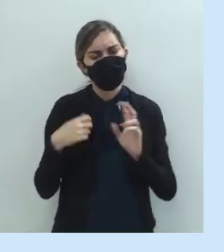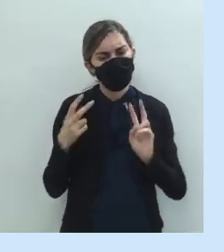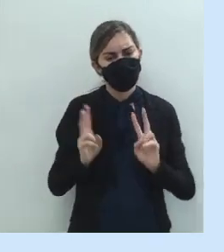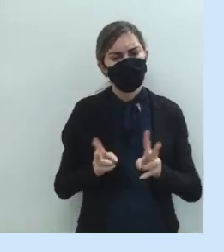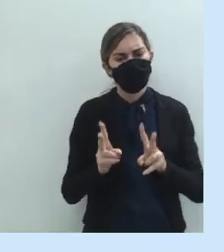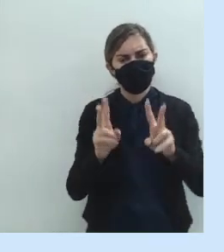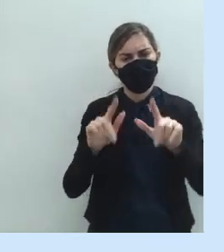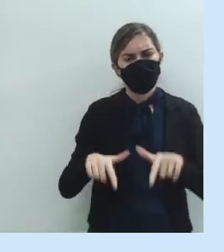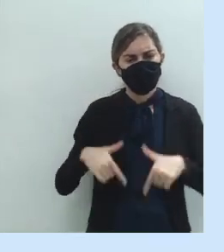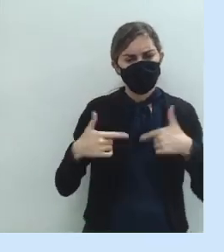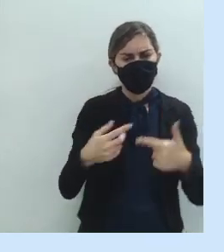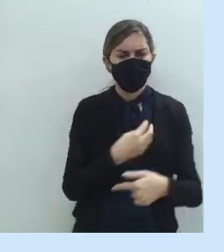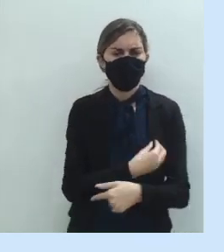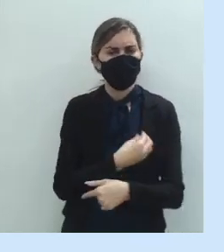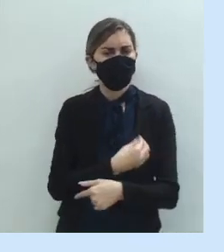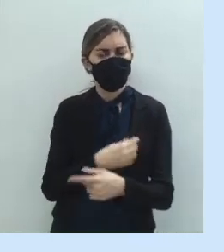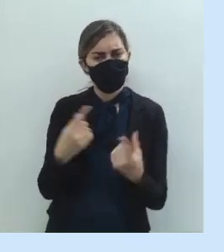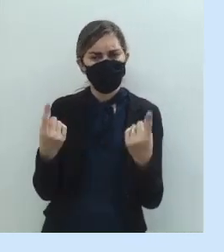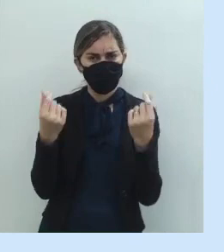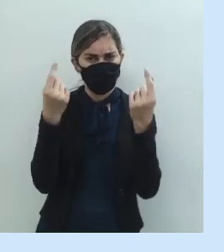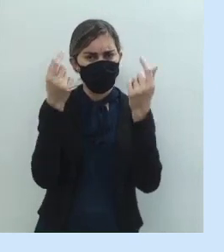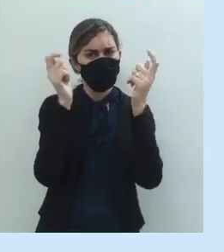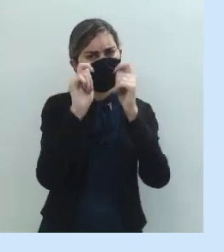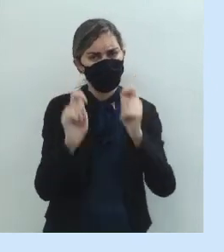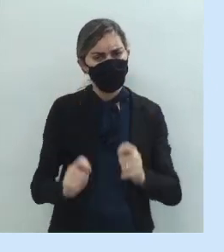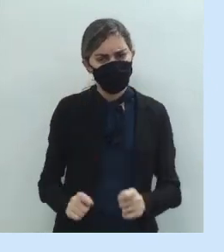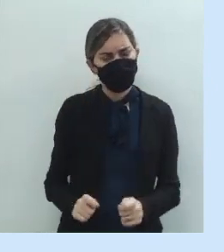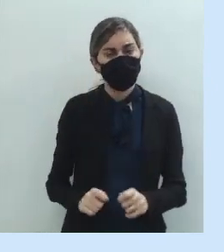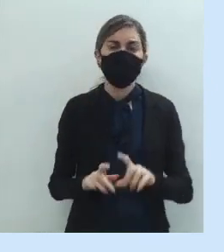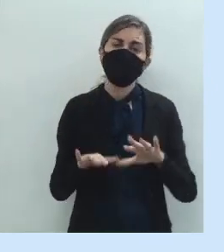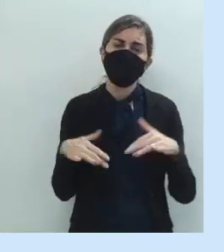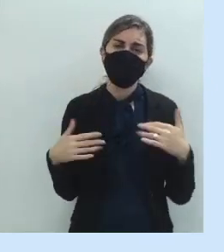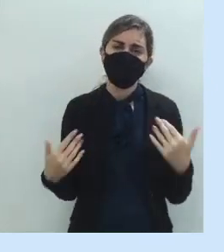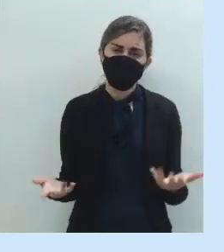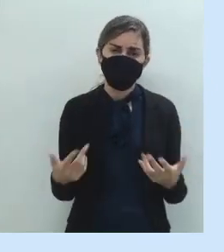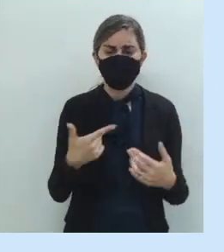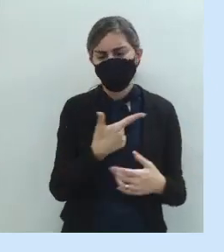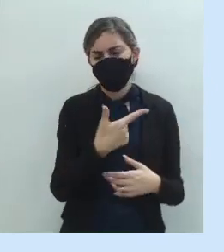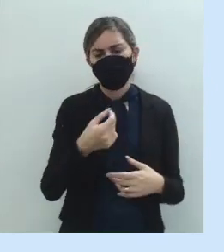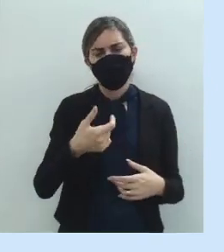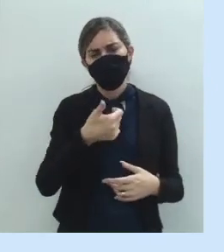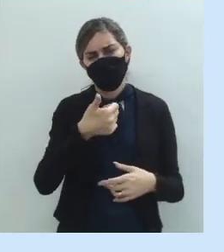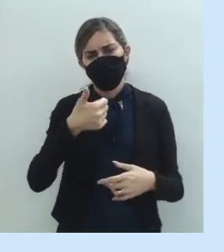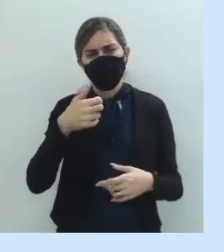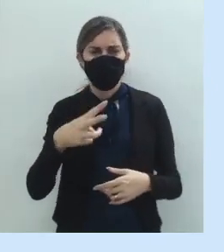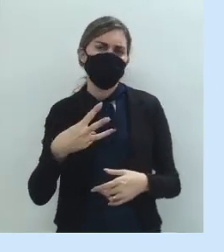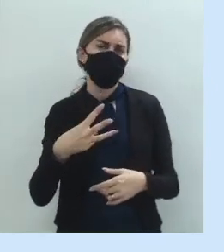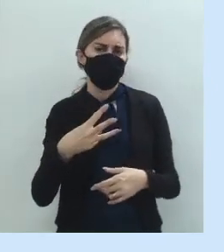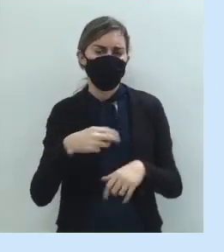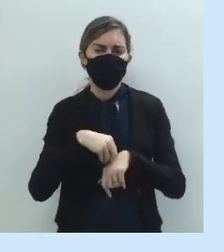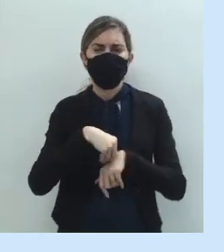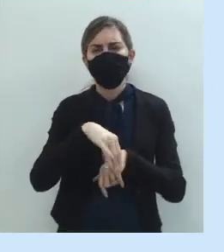manter sobrevivendo financeiramente da arte, né? Então, em 2013 foi lançada uma